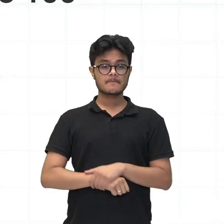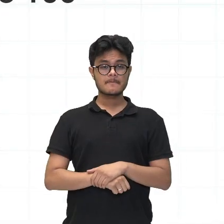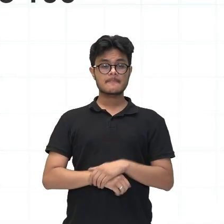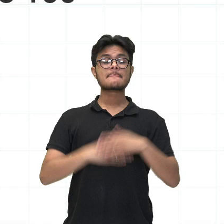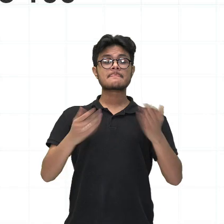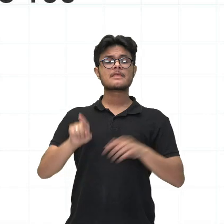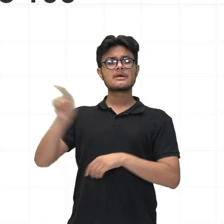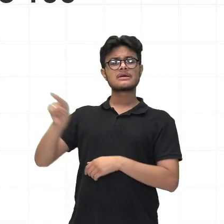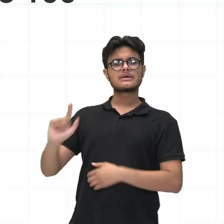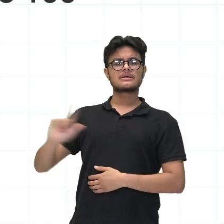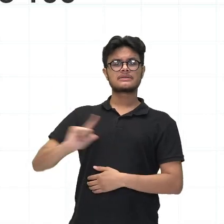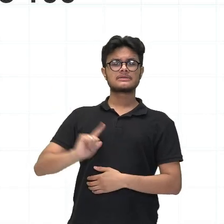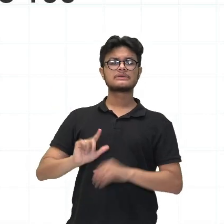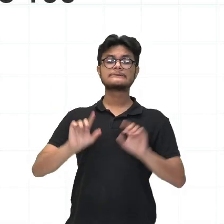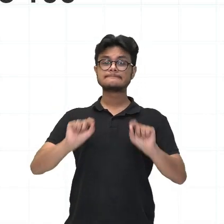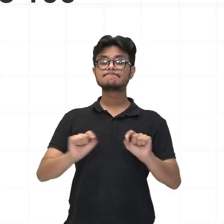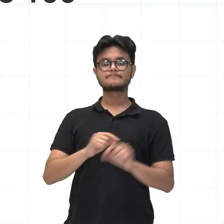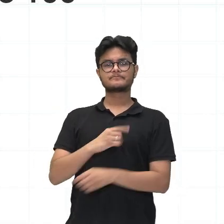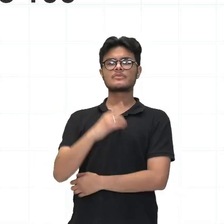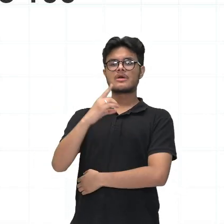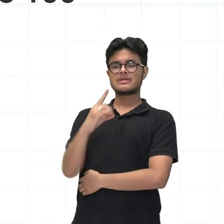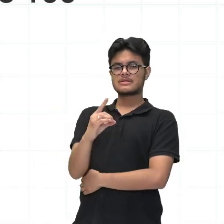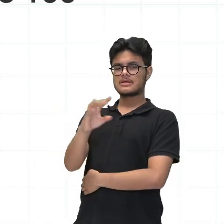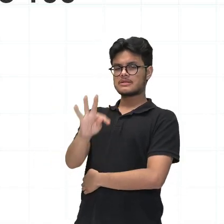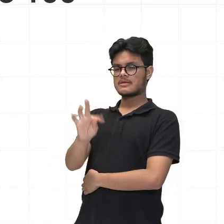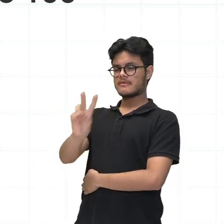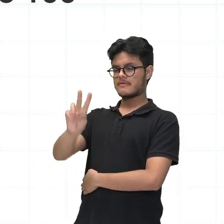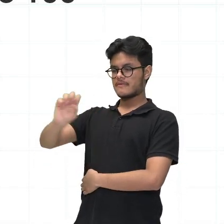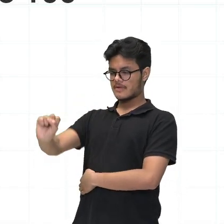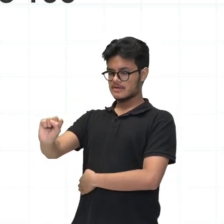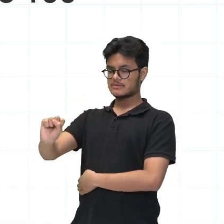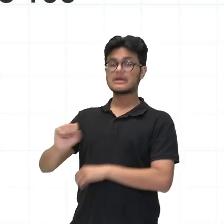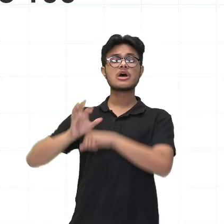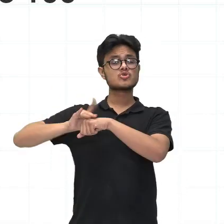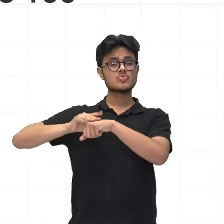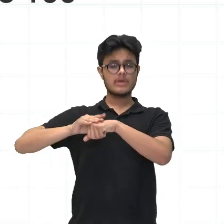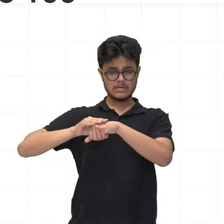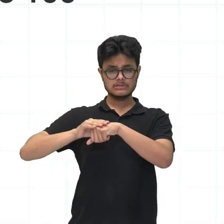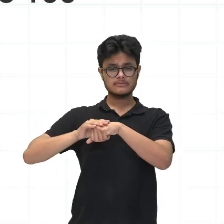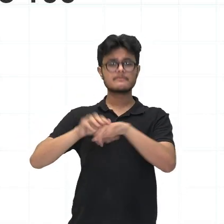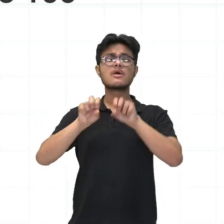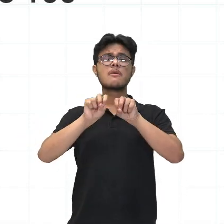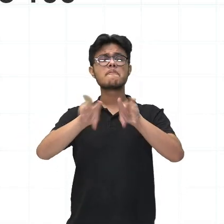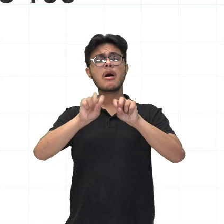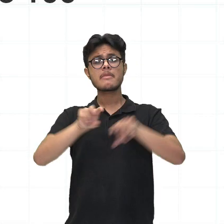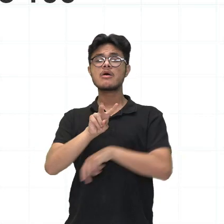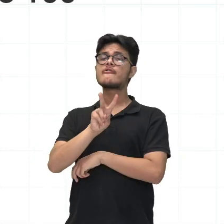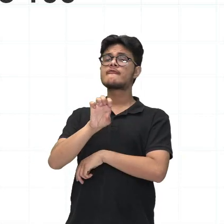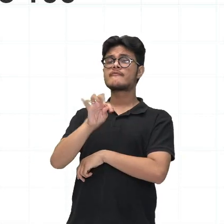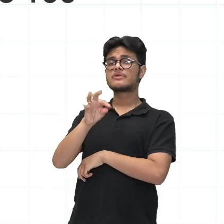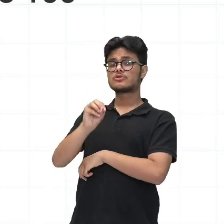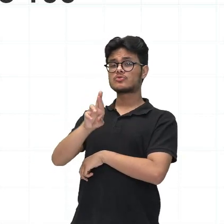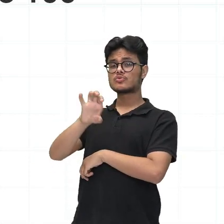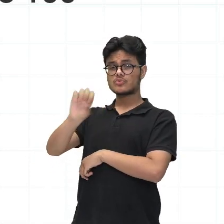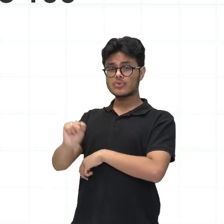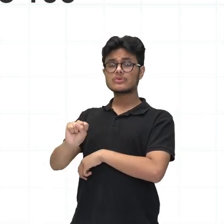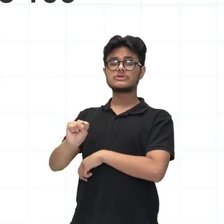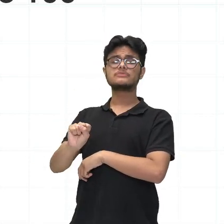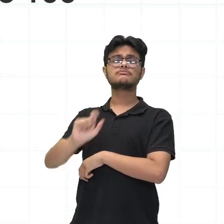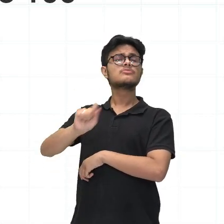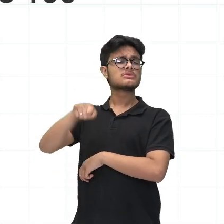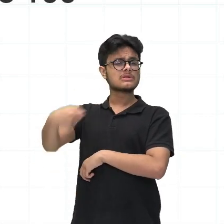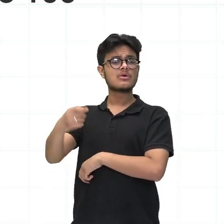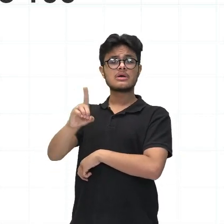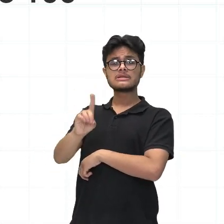Então, nós temos aí que doenças transmitidas por vetores pode também ser conhecida por essa sigla,